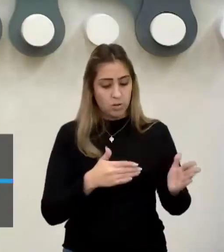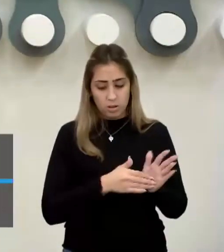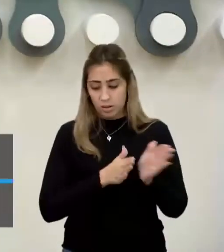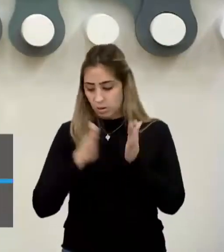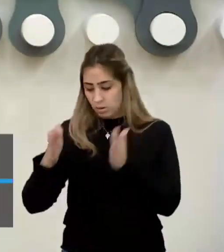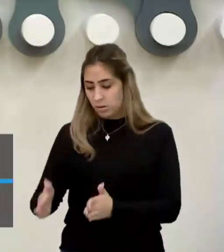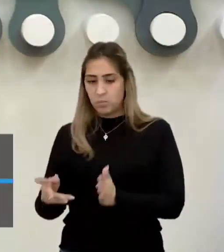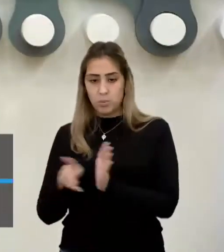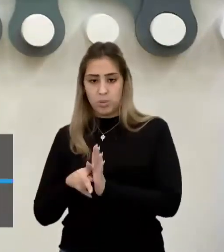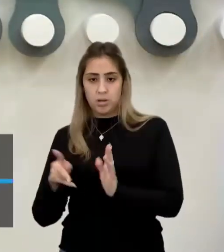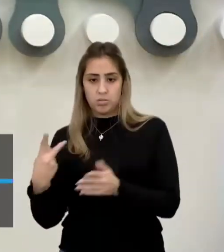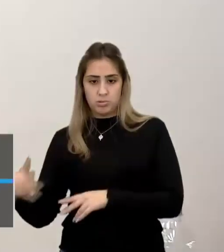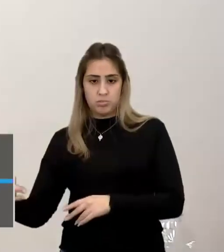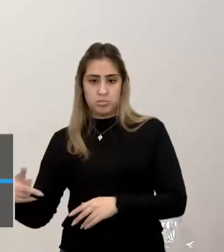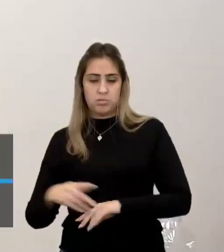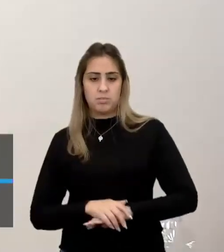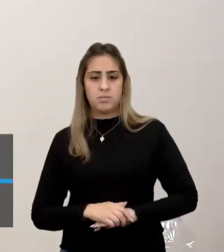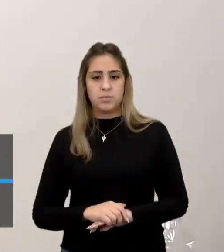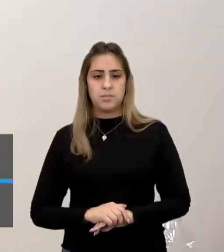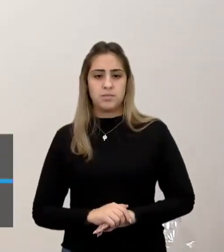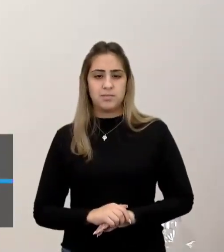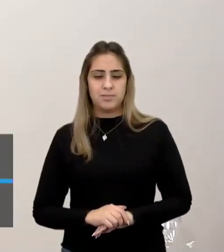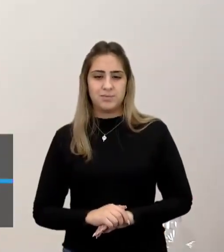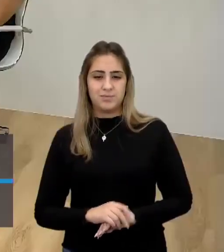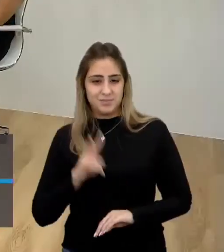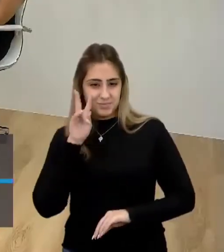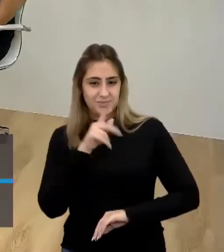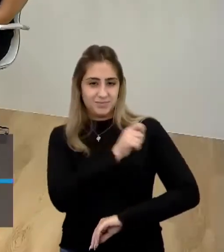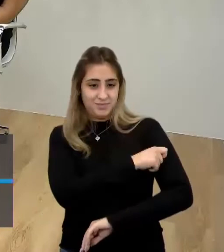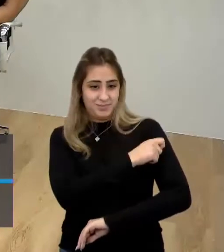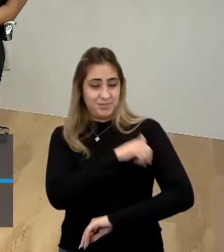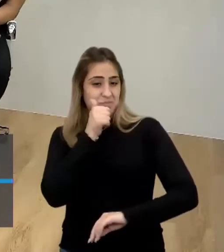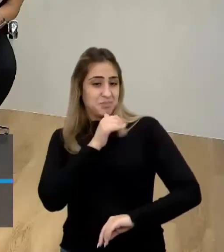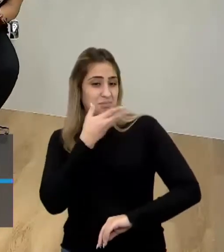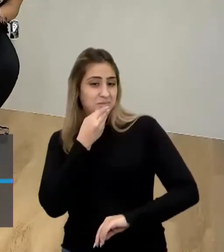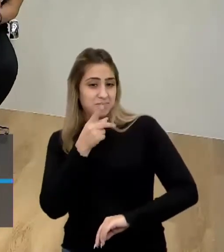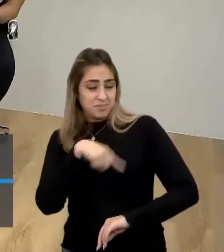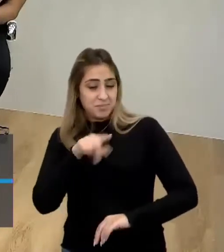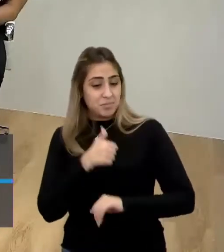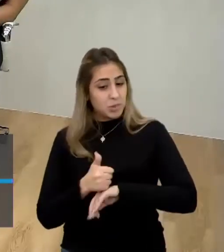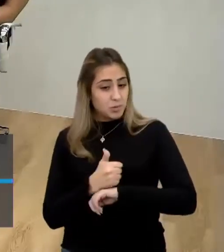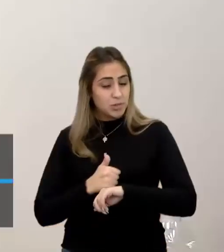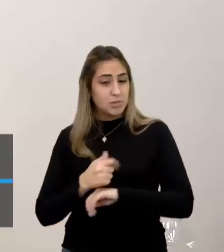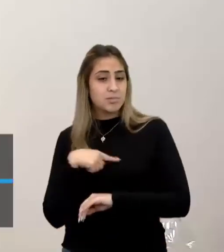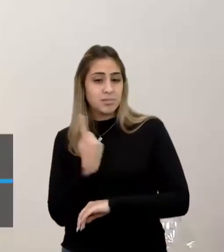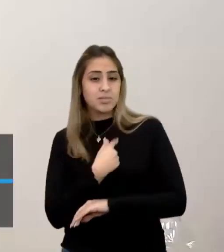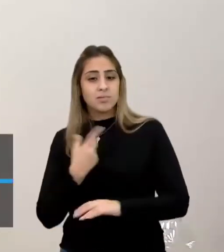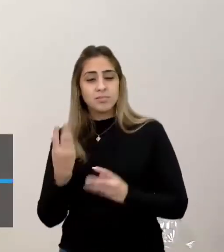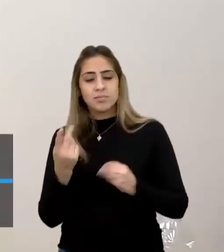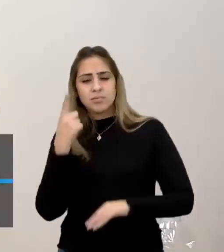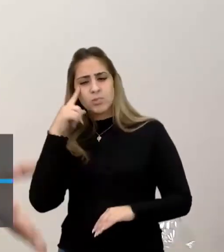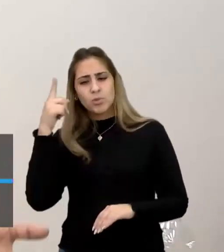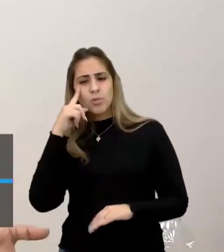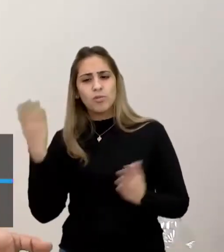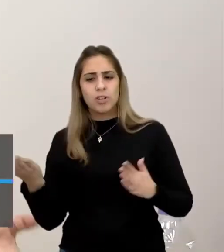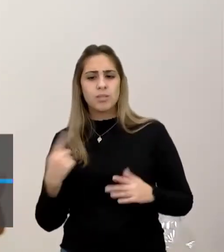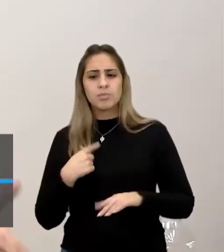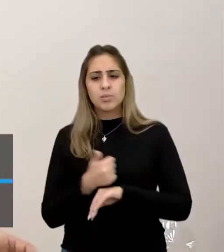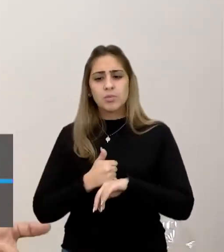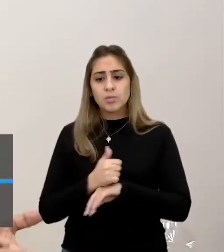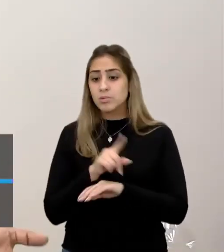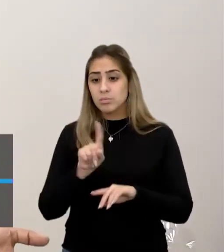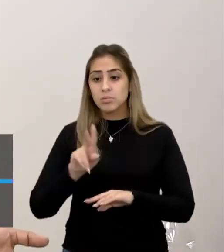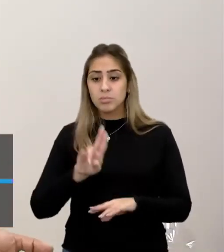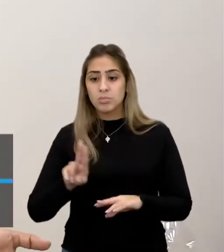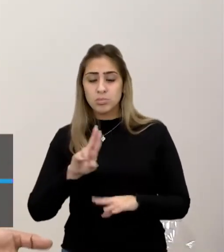aqui é a propriedade de tal. Viu, aluninho? Ou aluninha, né? Profissões que a gente fica até em dúvida, porque são profissões que